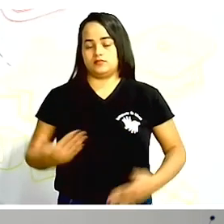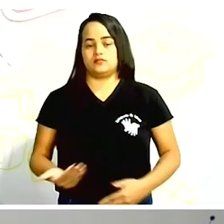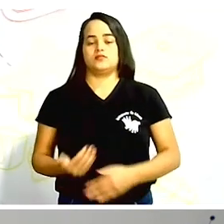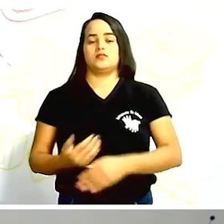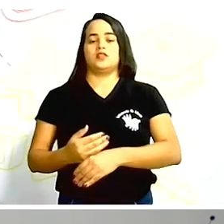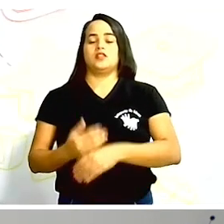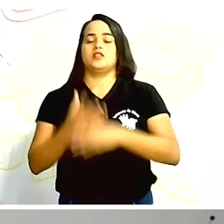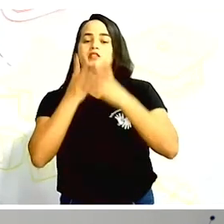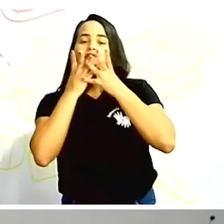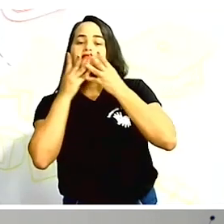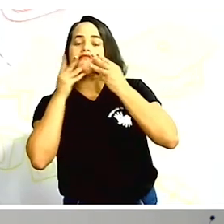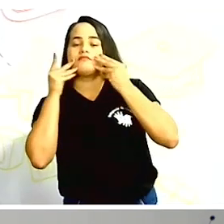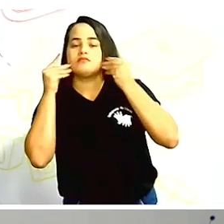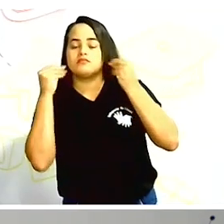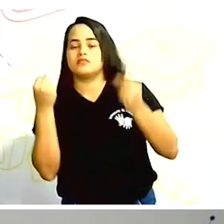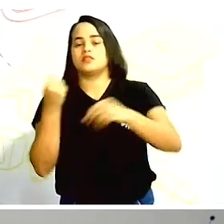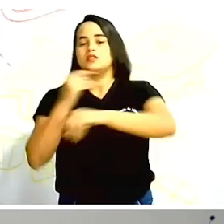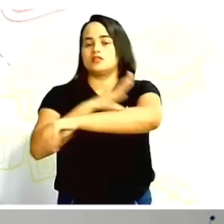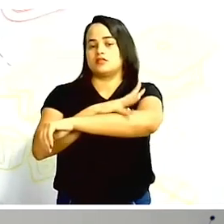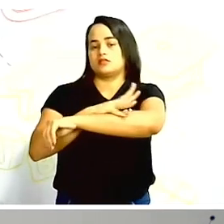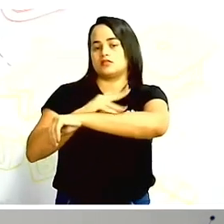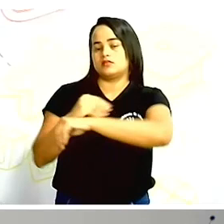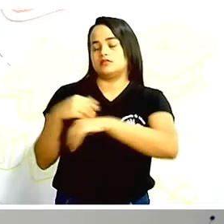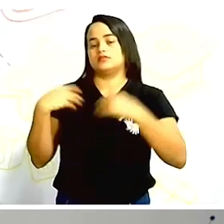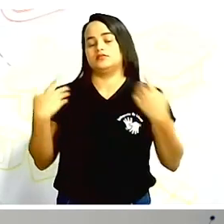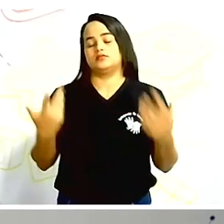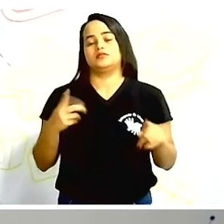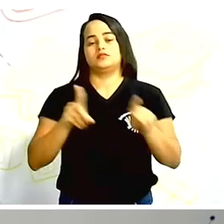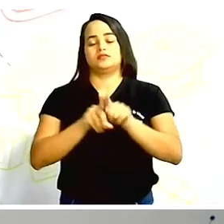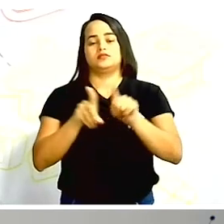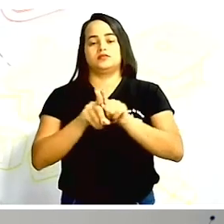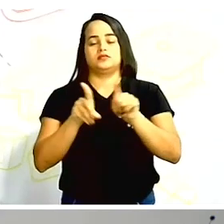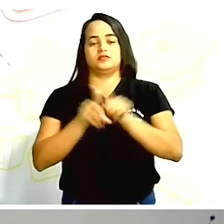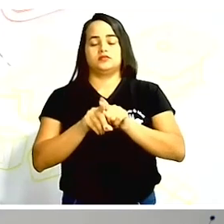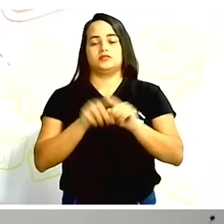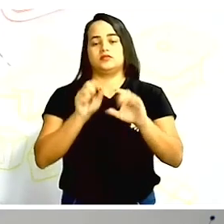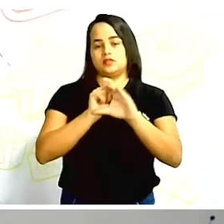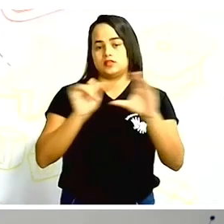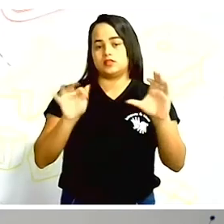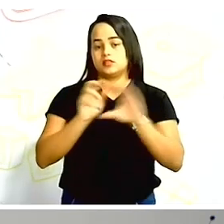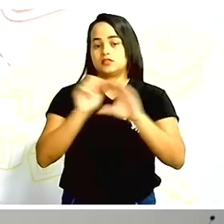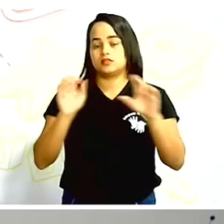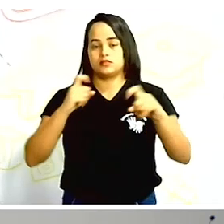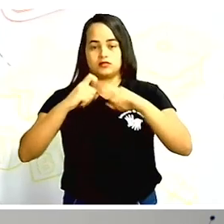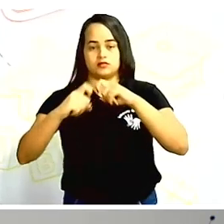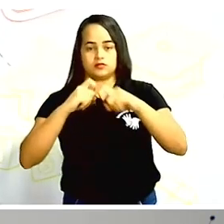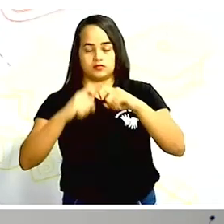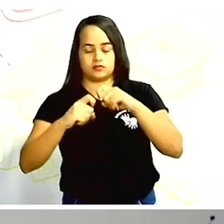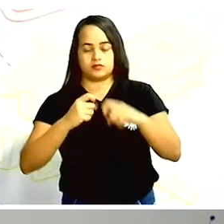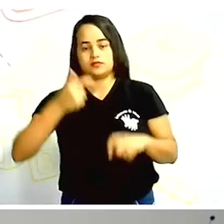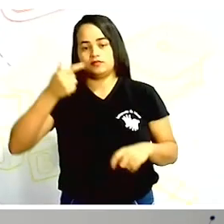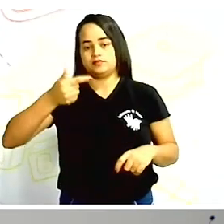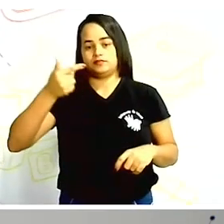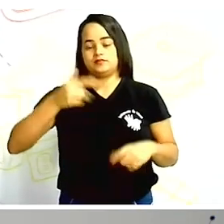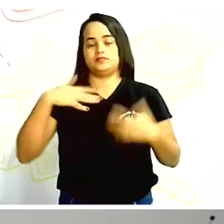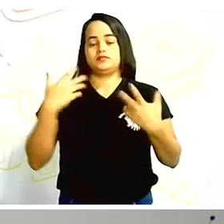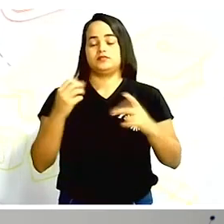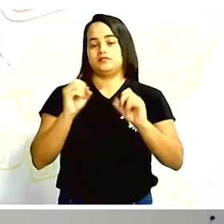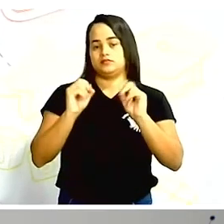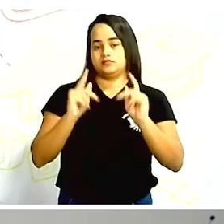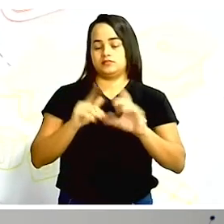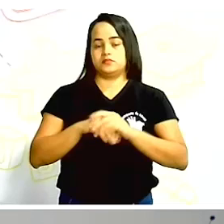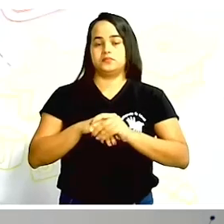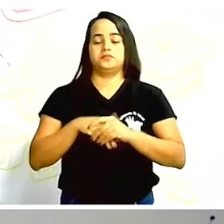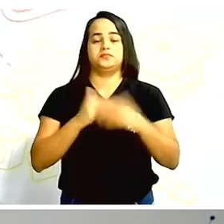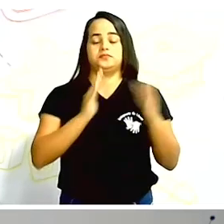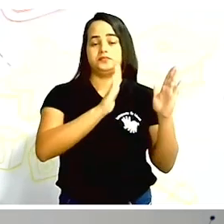nos corpos, aumentando de tamanho, que é o aparecimento das características sexuais secundárias. Pronto, então nesse